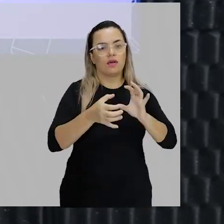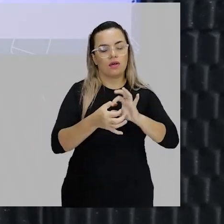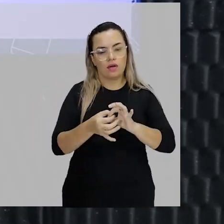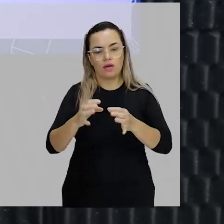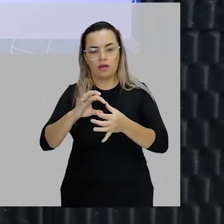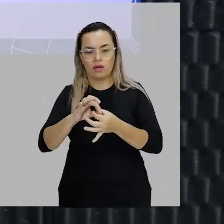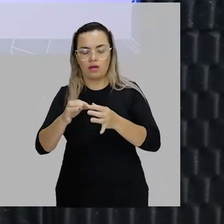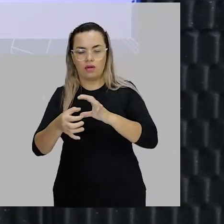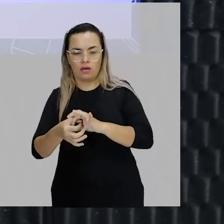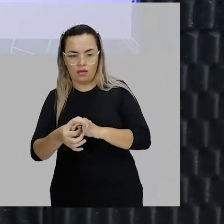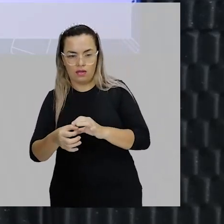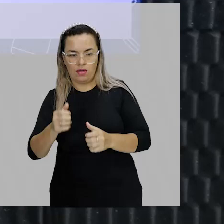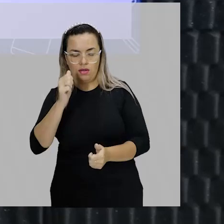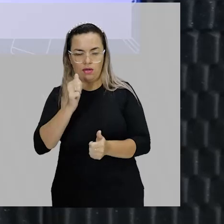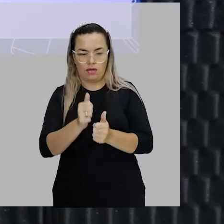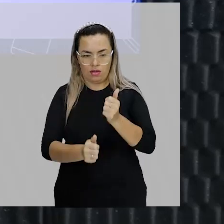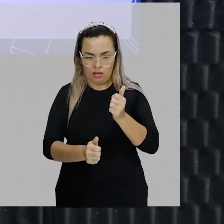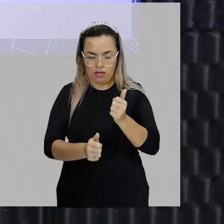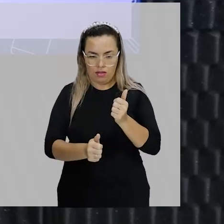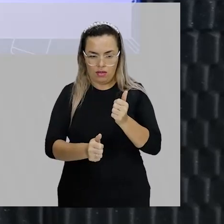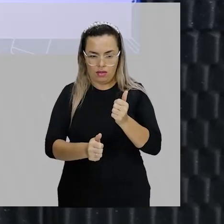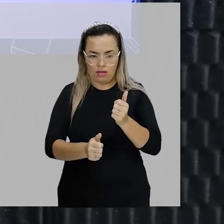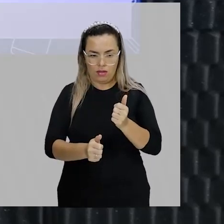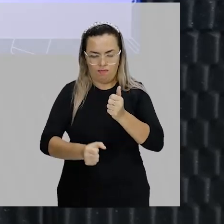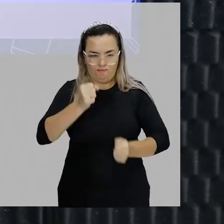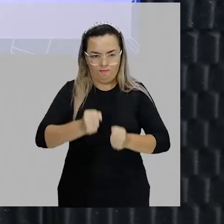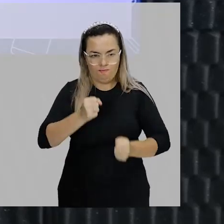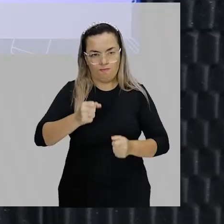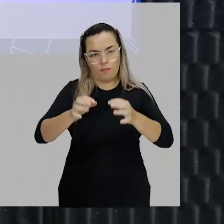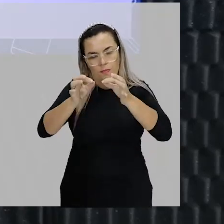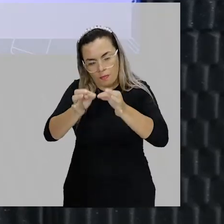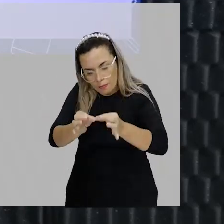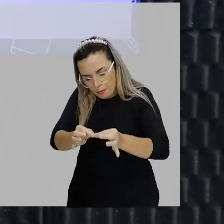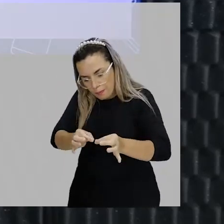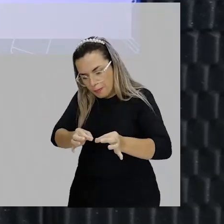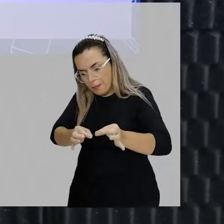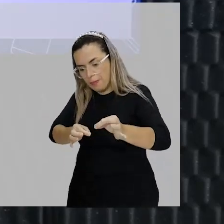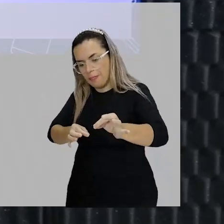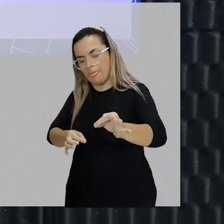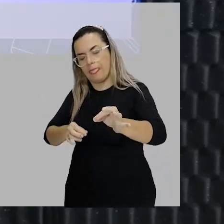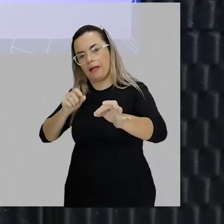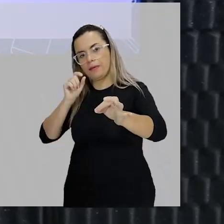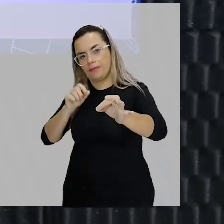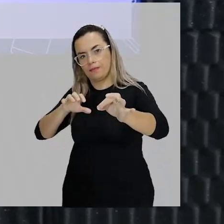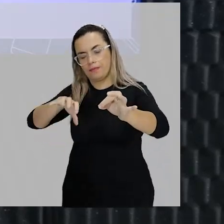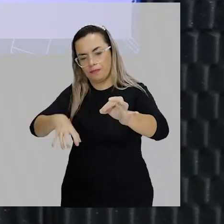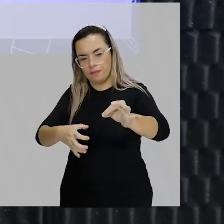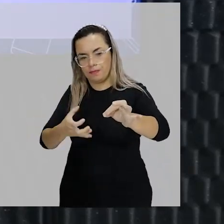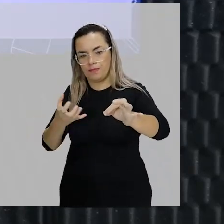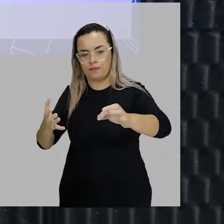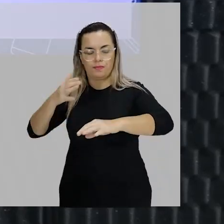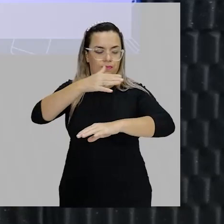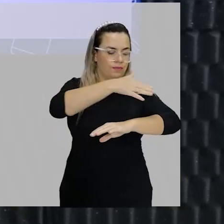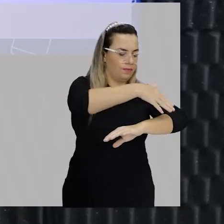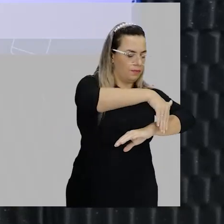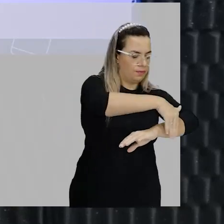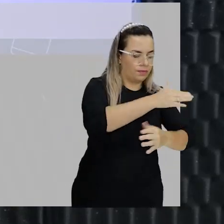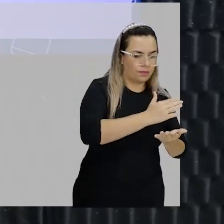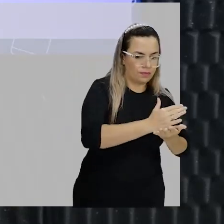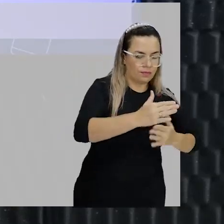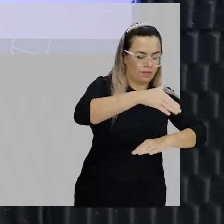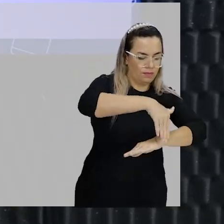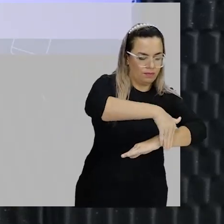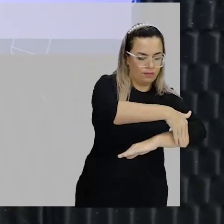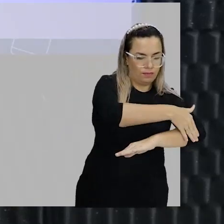Olímpicos a maratona. A maratona é uma modalidade que ela acontece na rua, mas ela